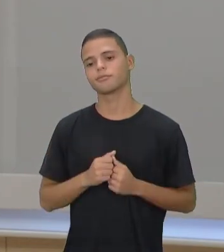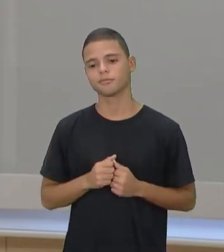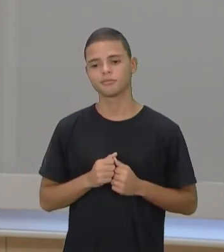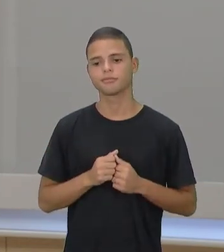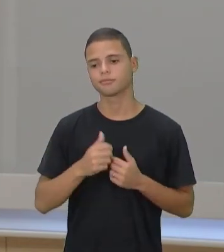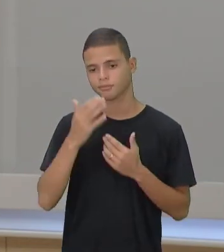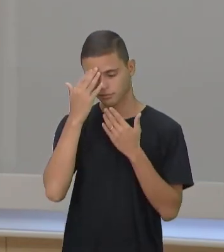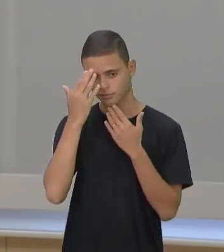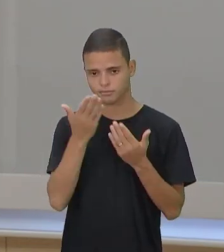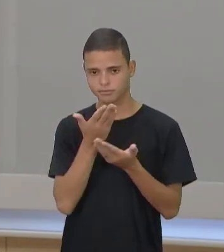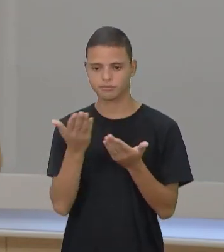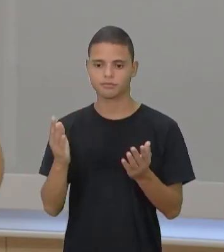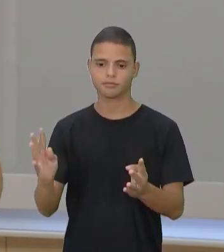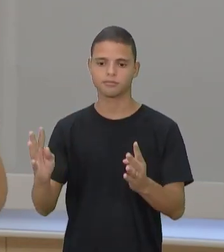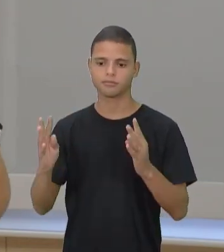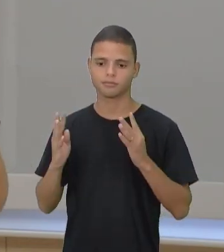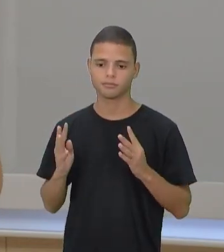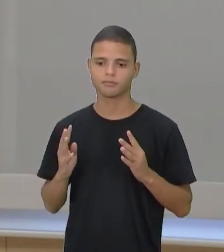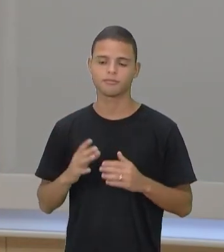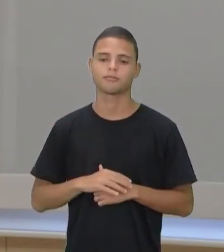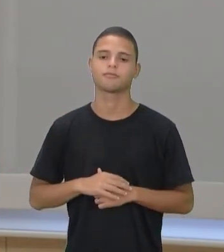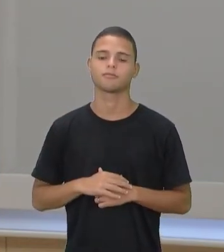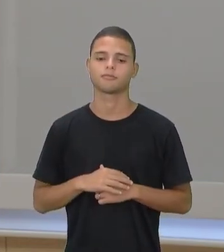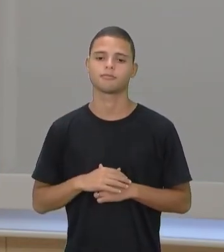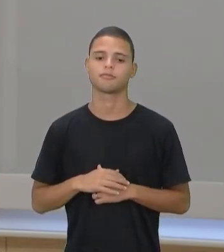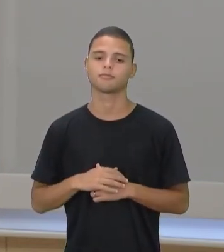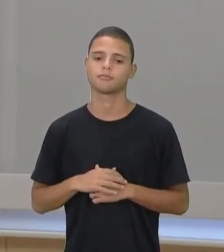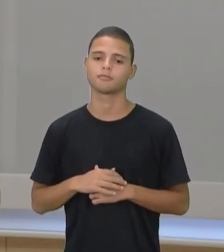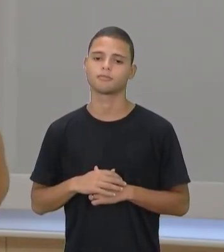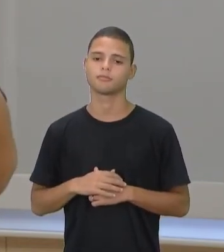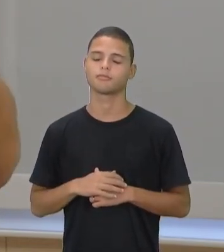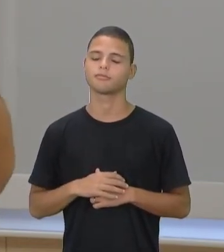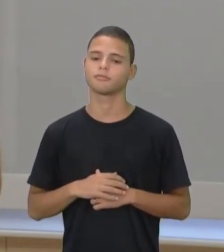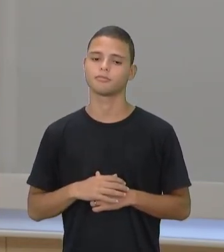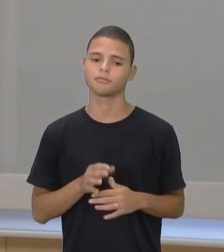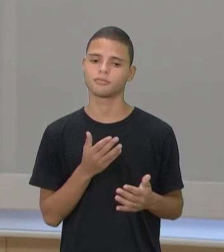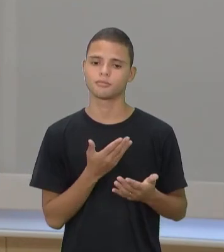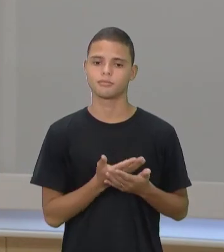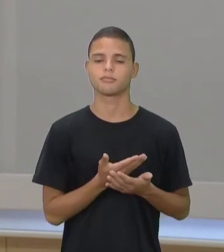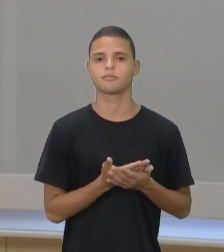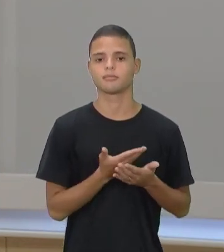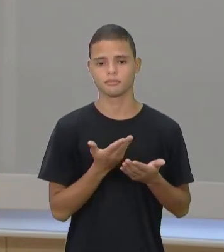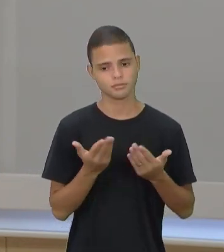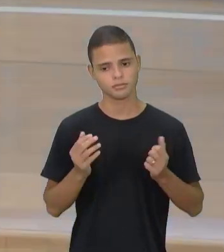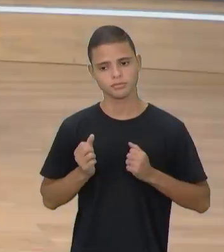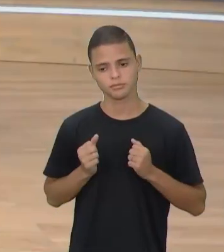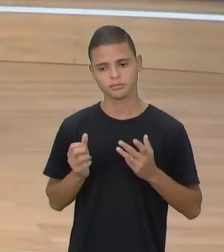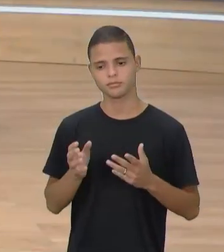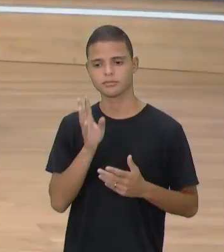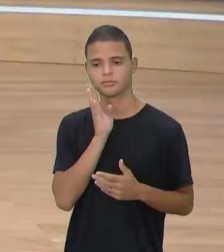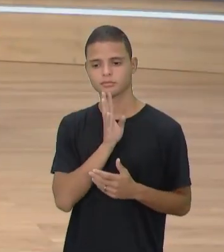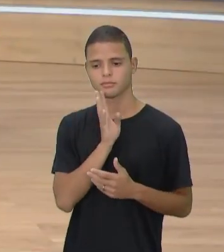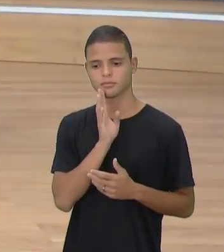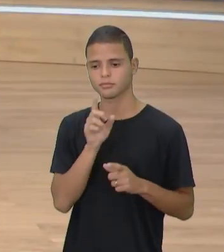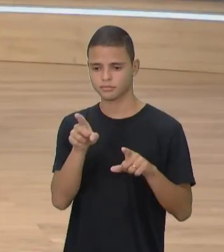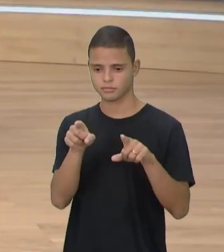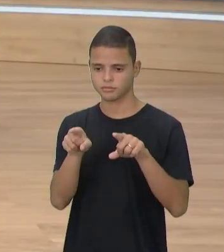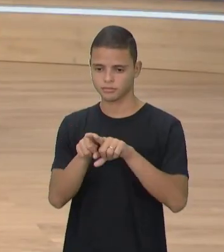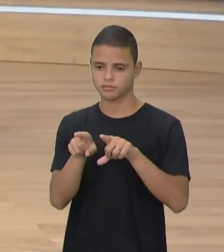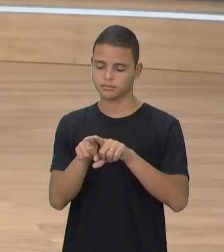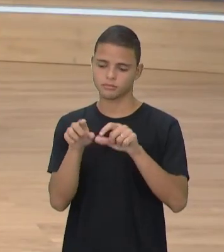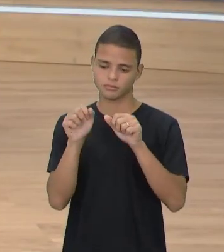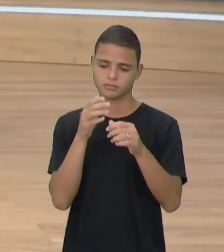gente agradece a atenção de vocês, a gente deseja que você tenha participado da aula legal, e aí também você pode